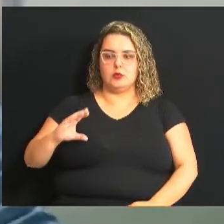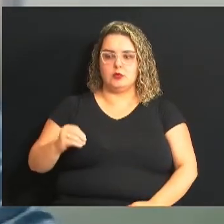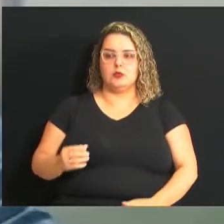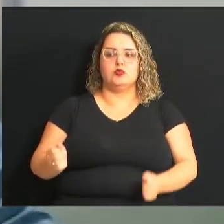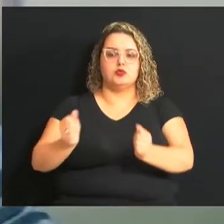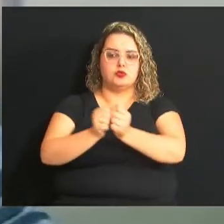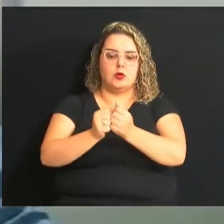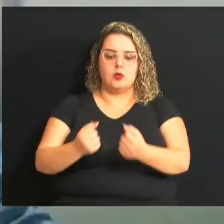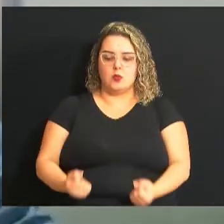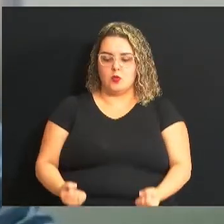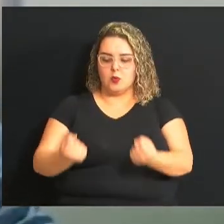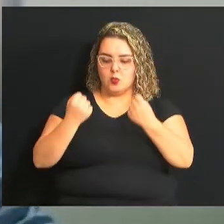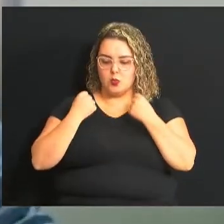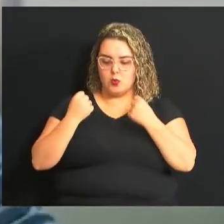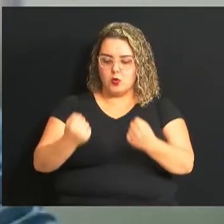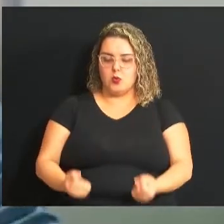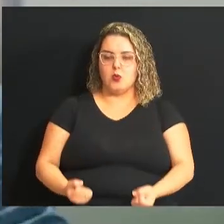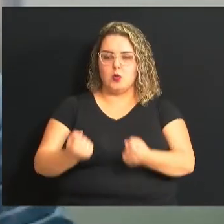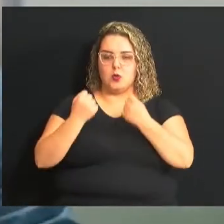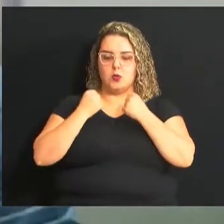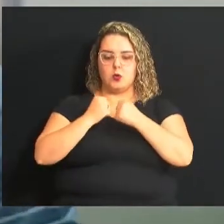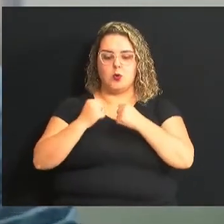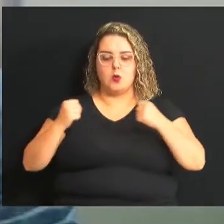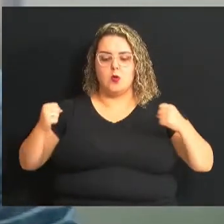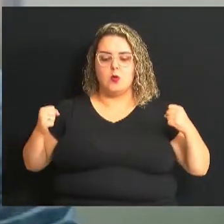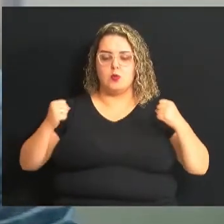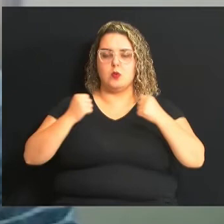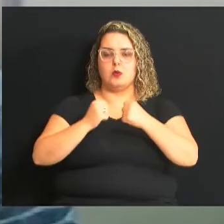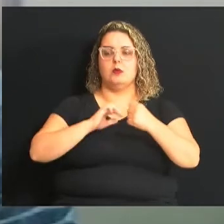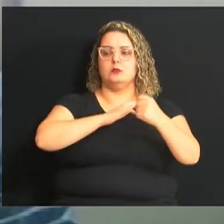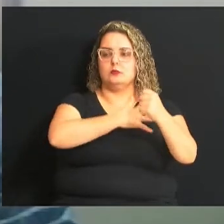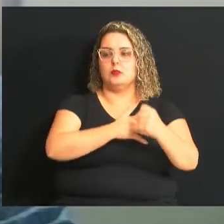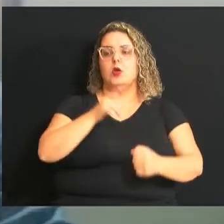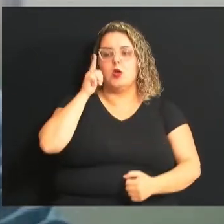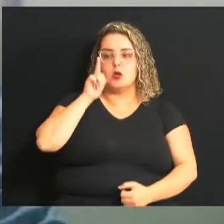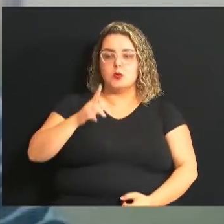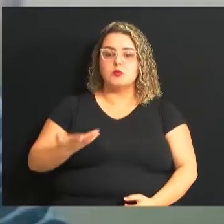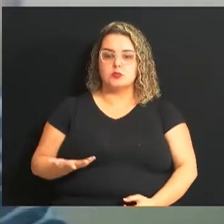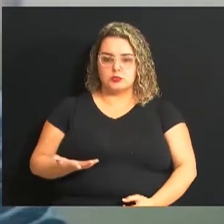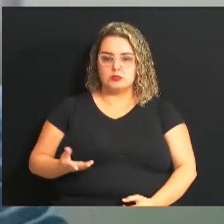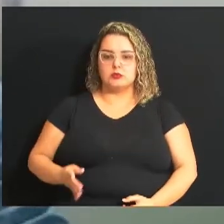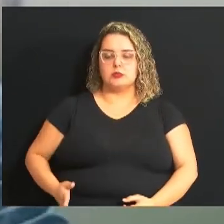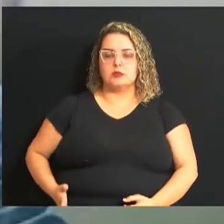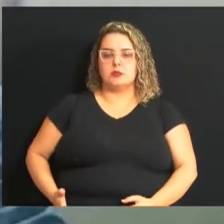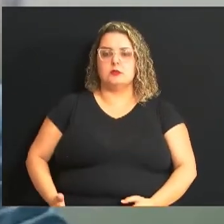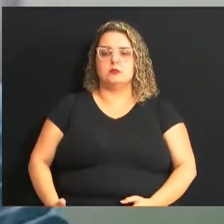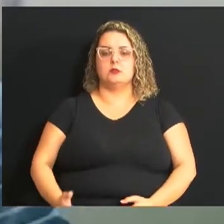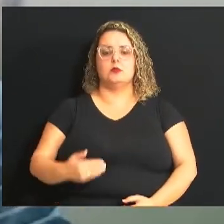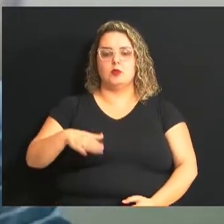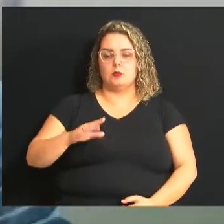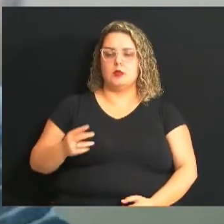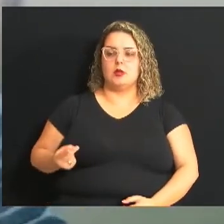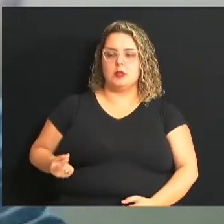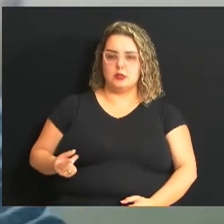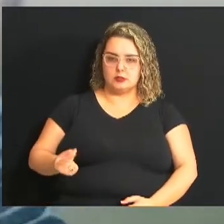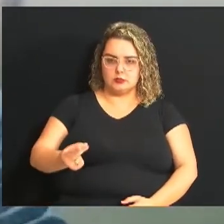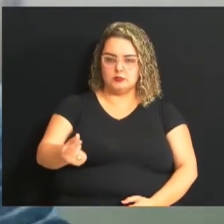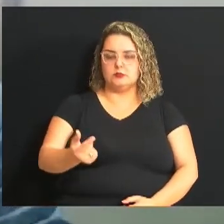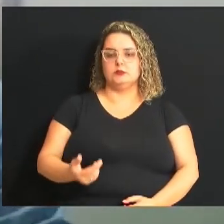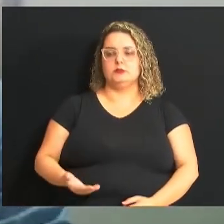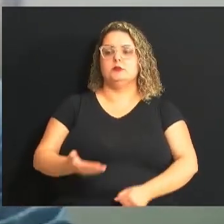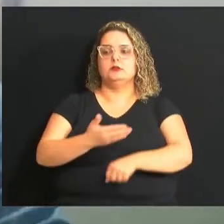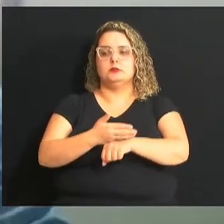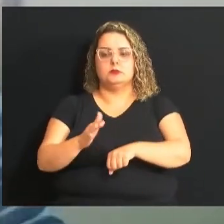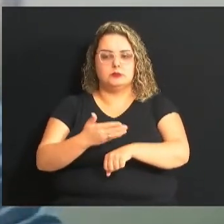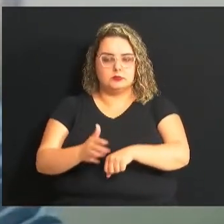vai preparar esse indivíduo a nível muscular para que ele consiga sustentar o exercício aeróbio até por mais tempo. Então, se ele quer iniciar o exercício por